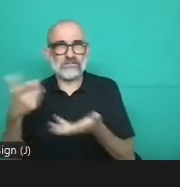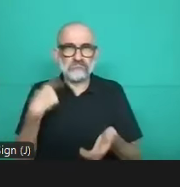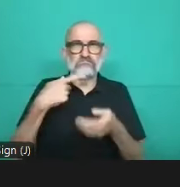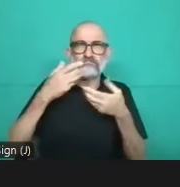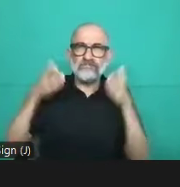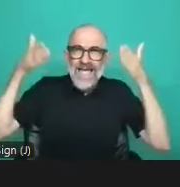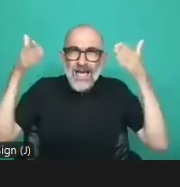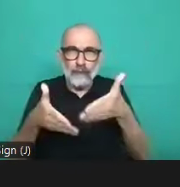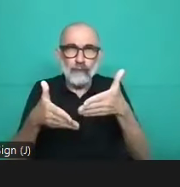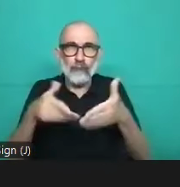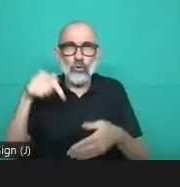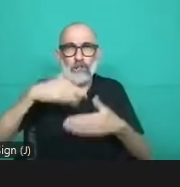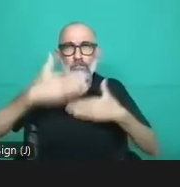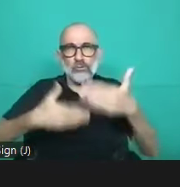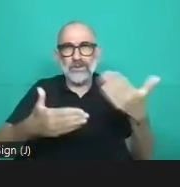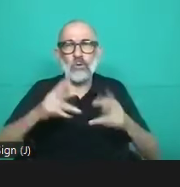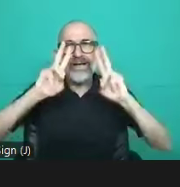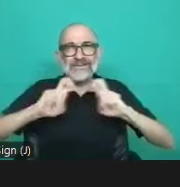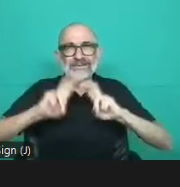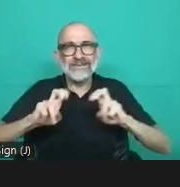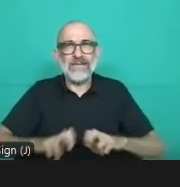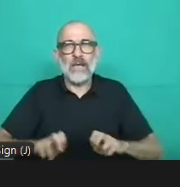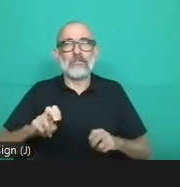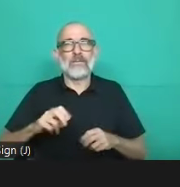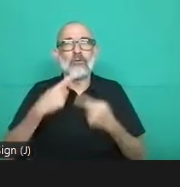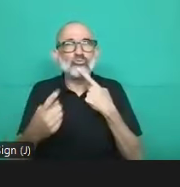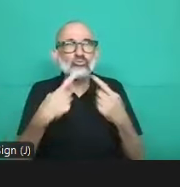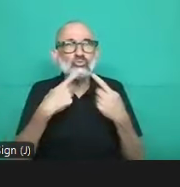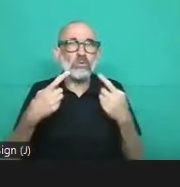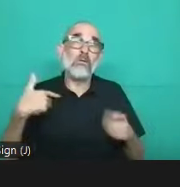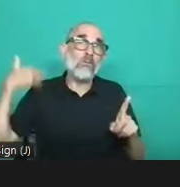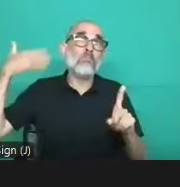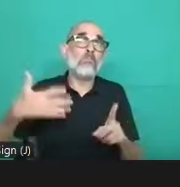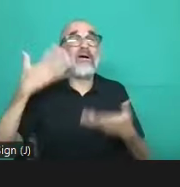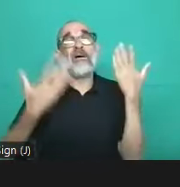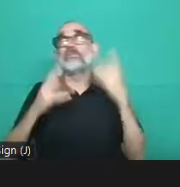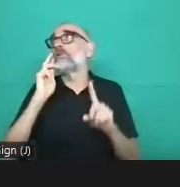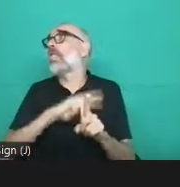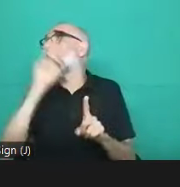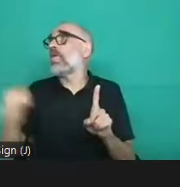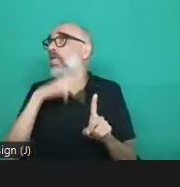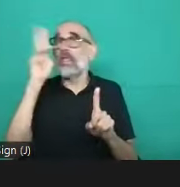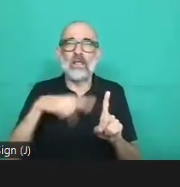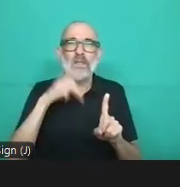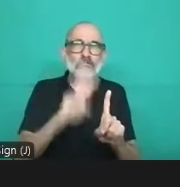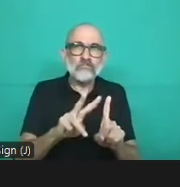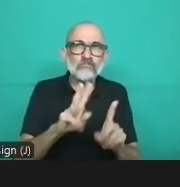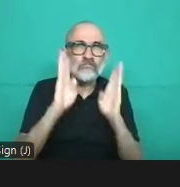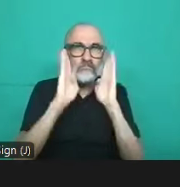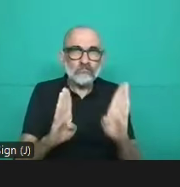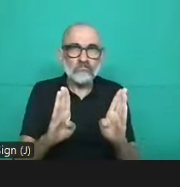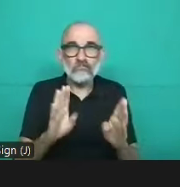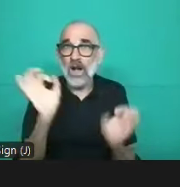esteja em investigação de câncer de mama, por exemplo, ela fique em várias filas, ao mesmo tempo que não se conversam,